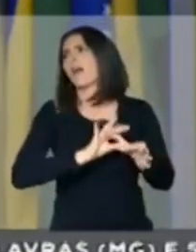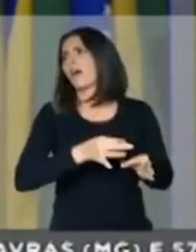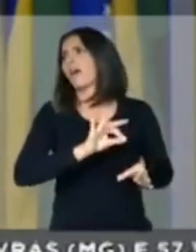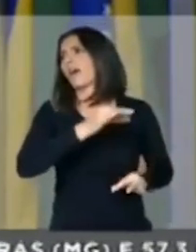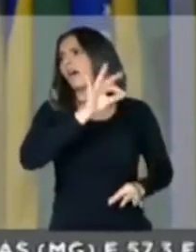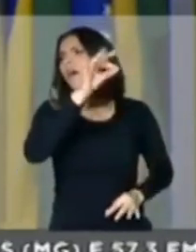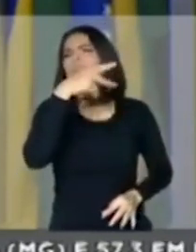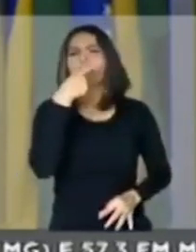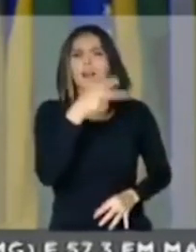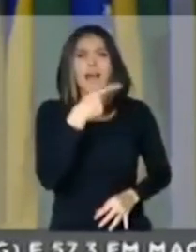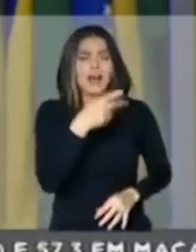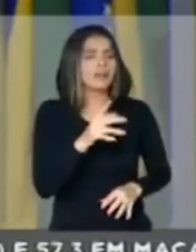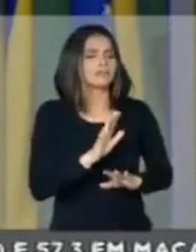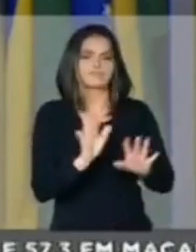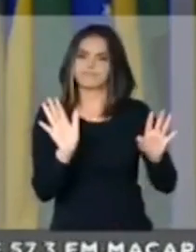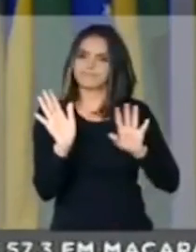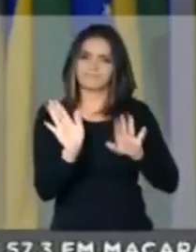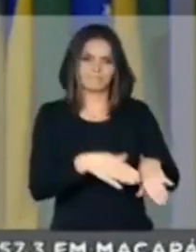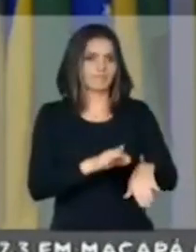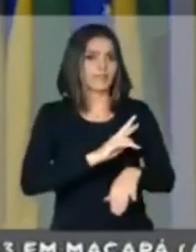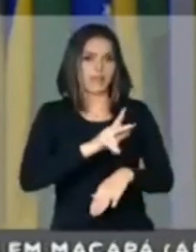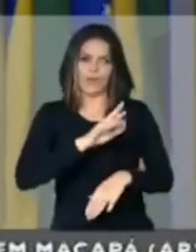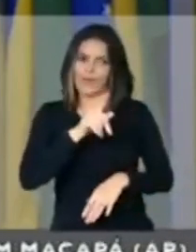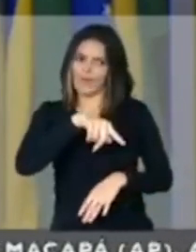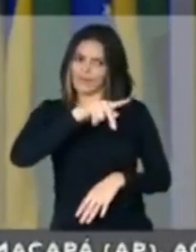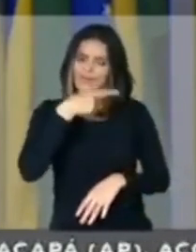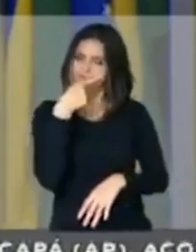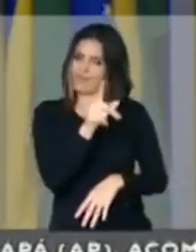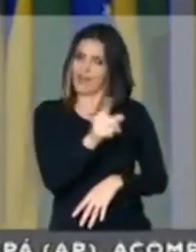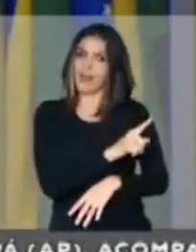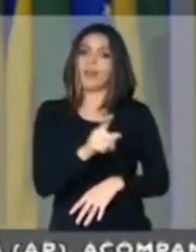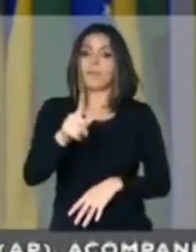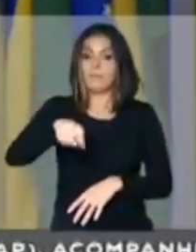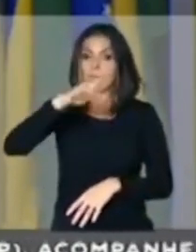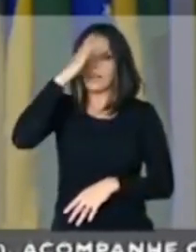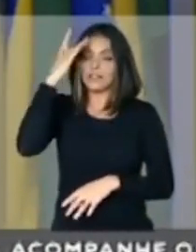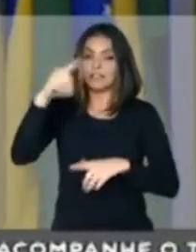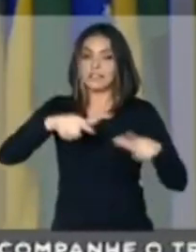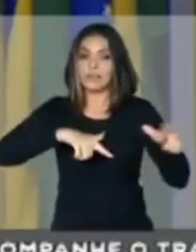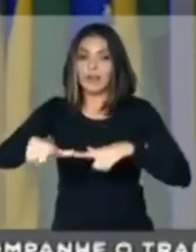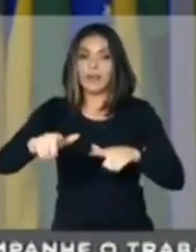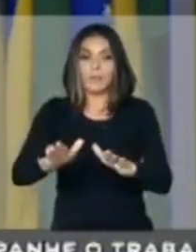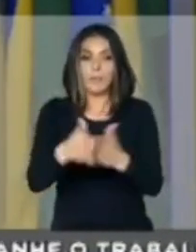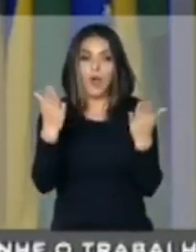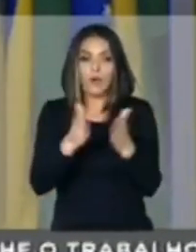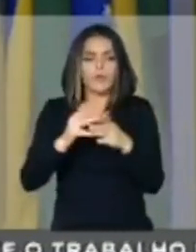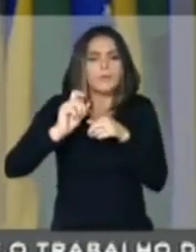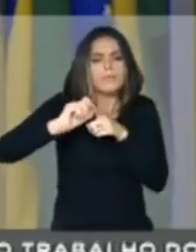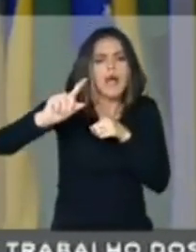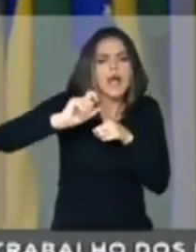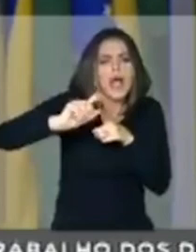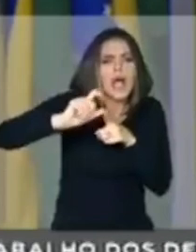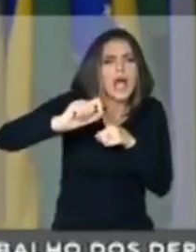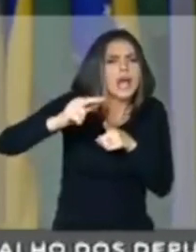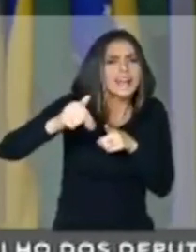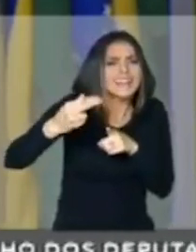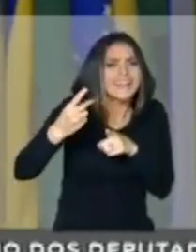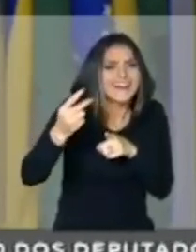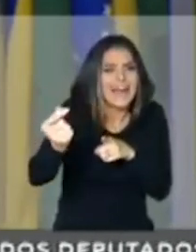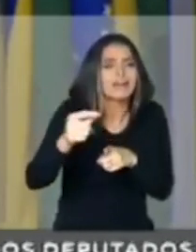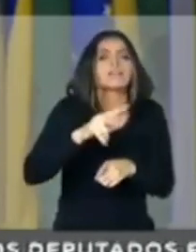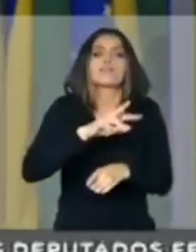plenário, mesmo se o trabalhador mais pobre não contribui nada, não contribui nem um dia, ainda assim ele vai